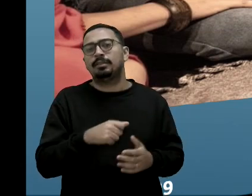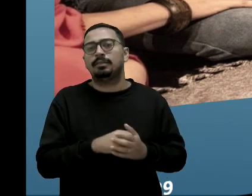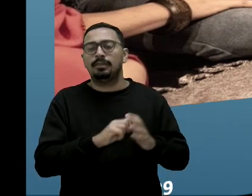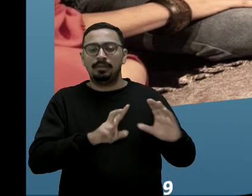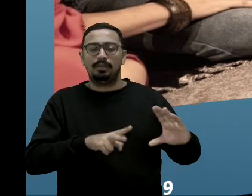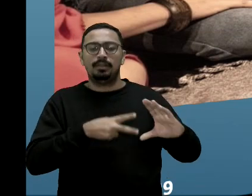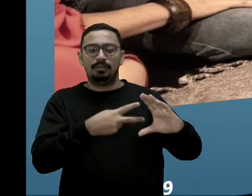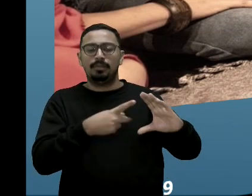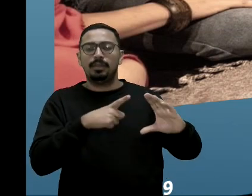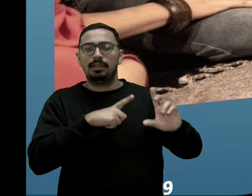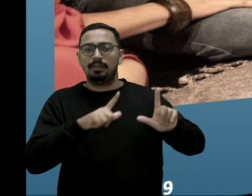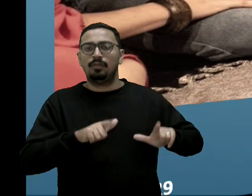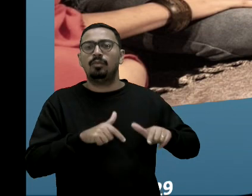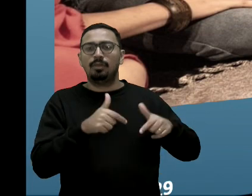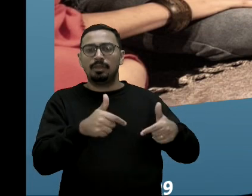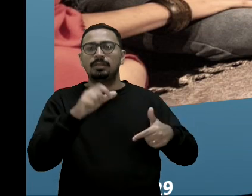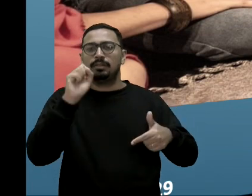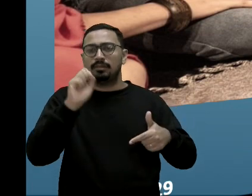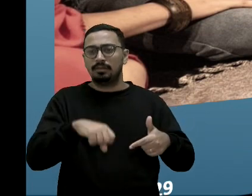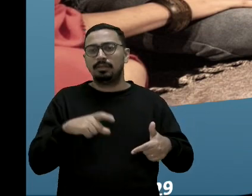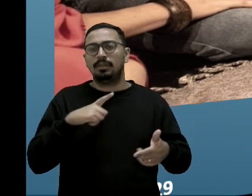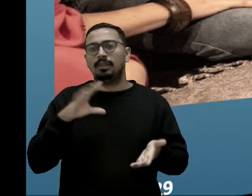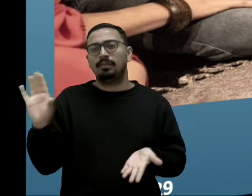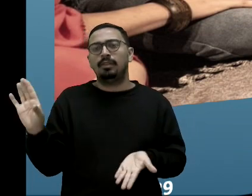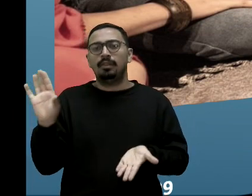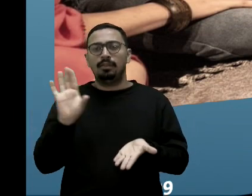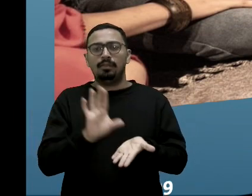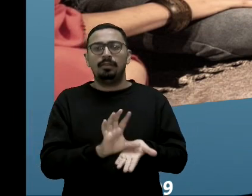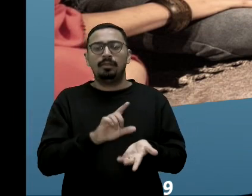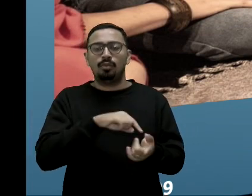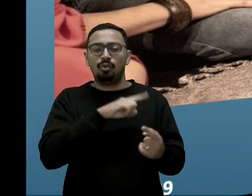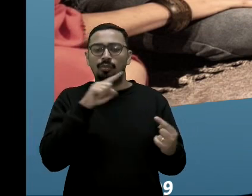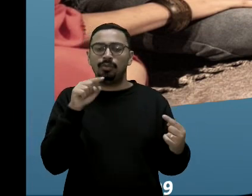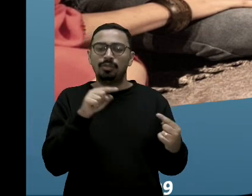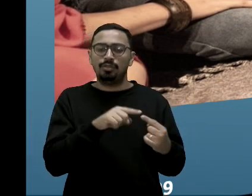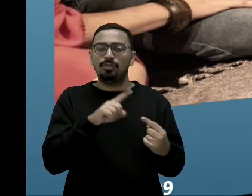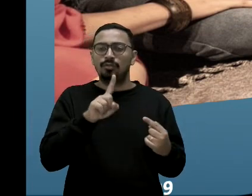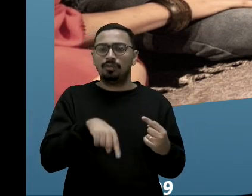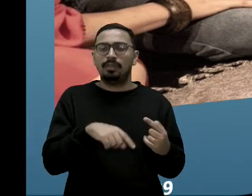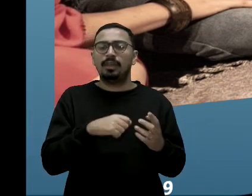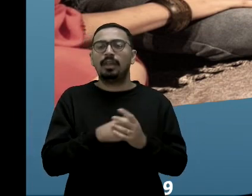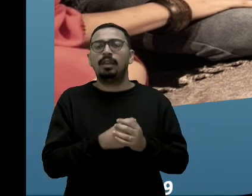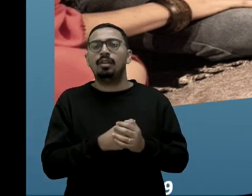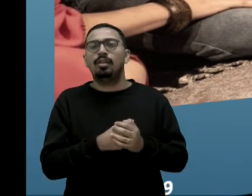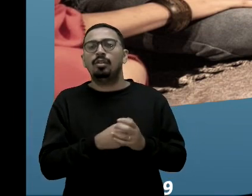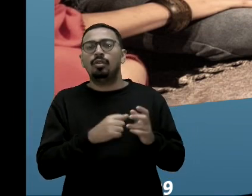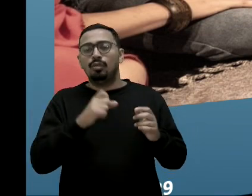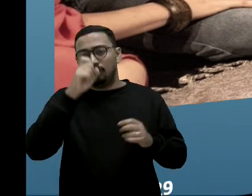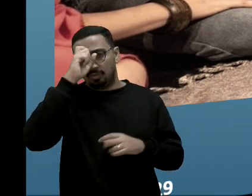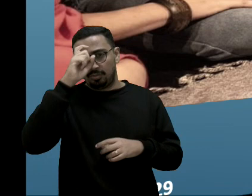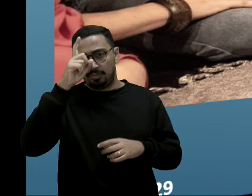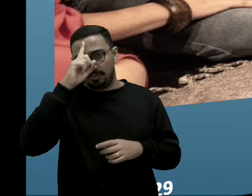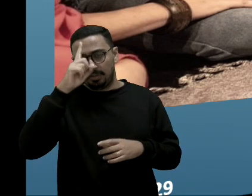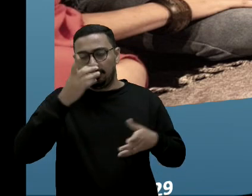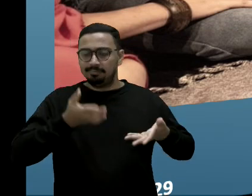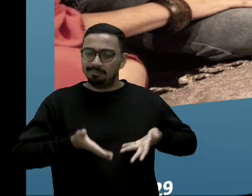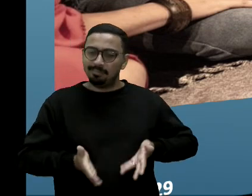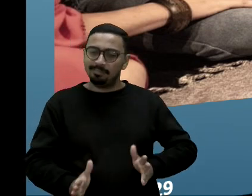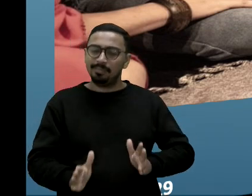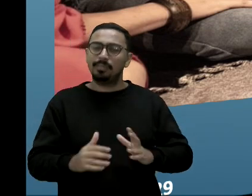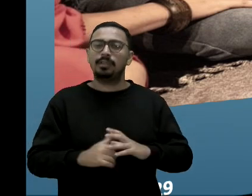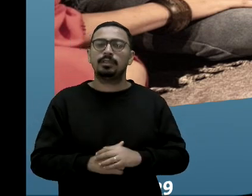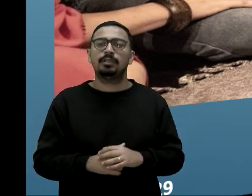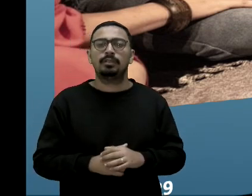papel, né? Colocou a verba para um fim, que é a maternidade. Nós sonhamos em encontrar taubatianas que